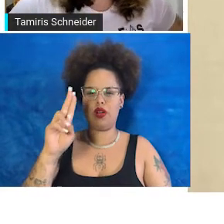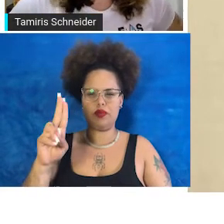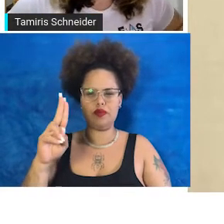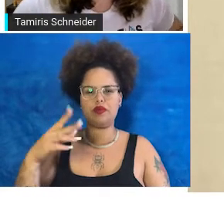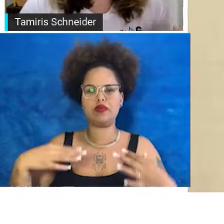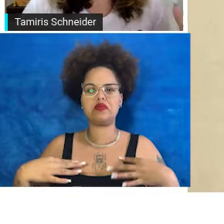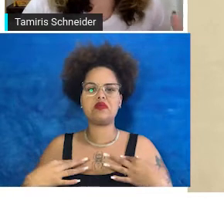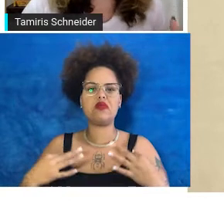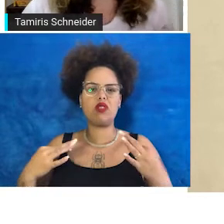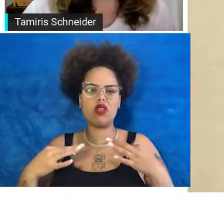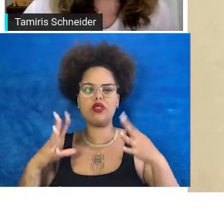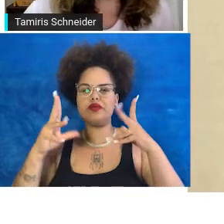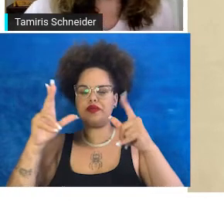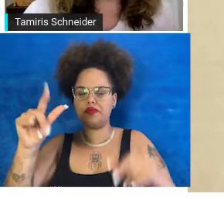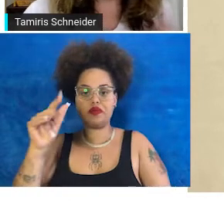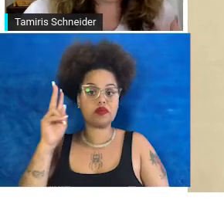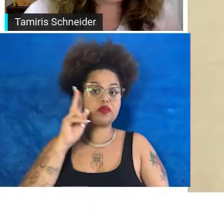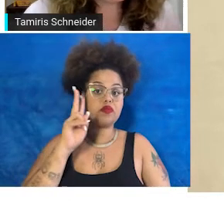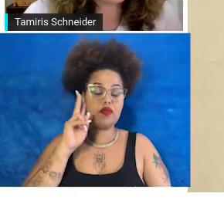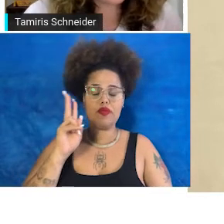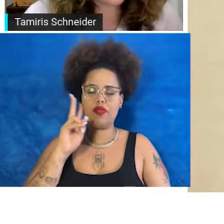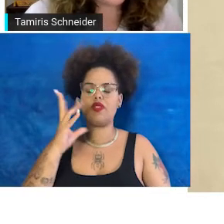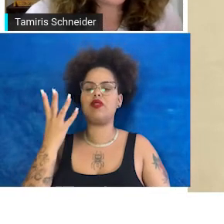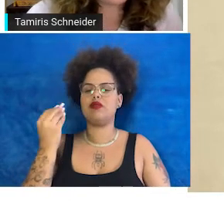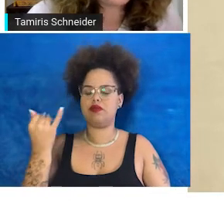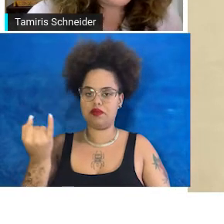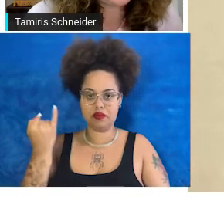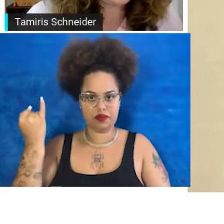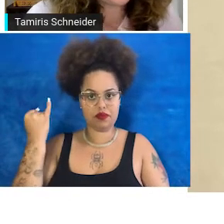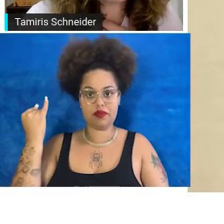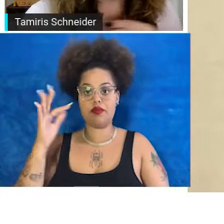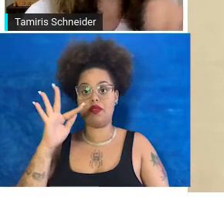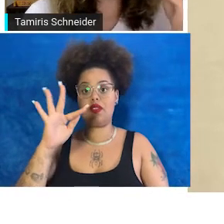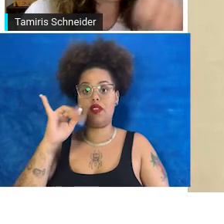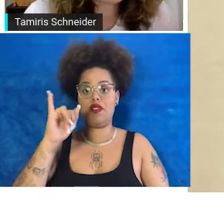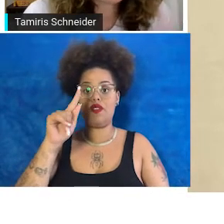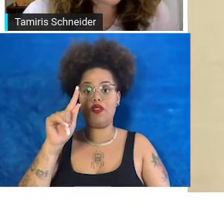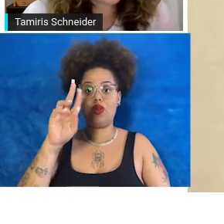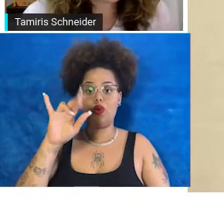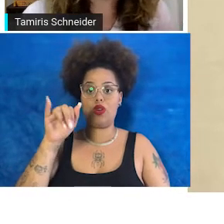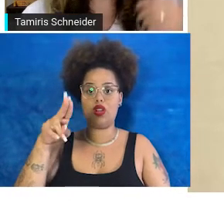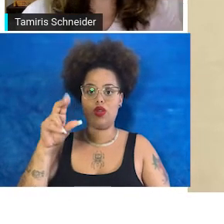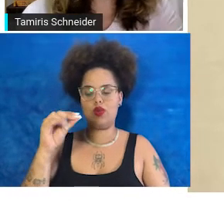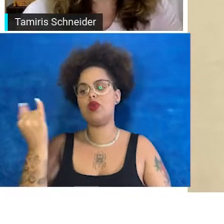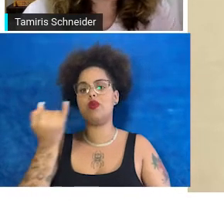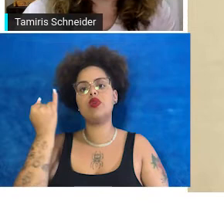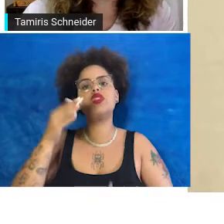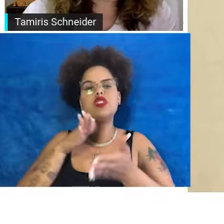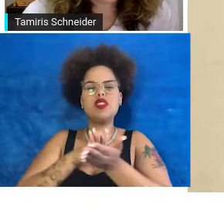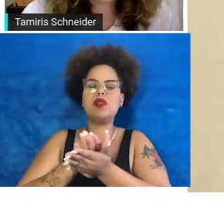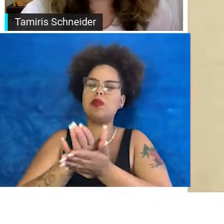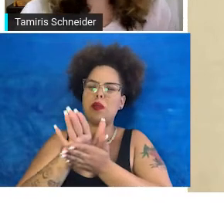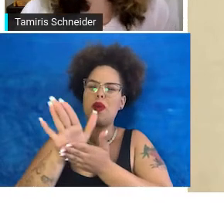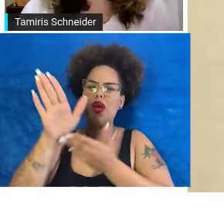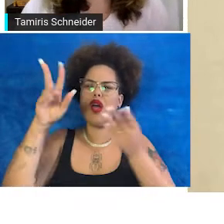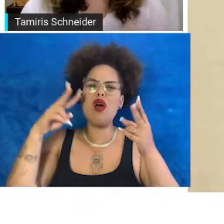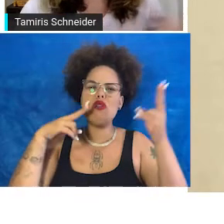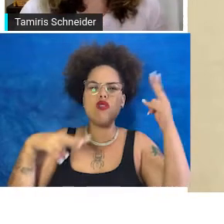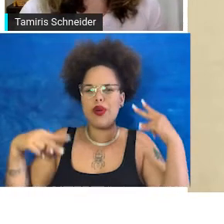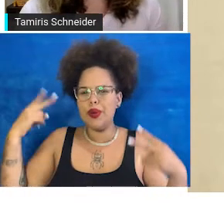roupas, tudo, conta história, né? É muito importante. Então o figurino é importante porque imprime na obra sentimentos estéticos